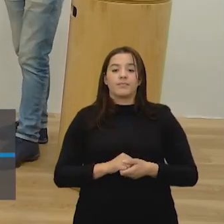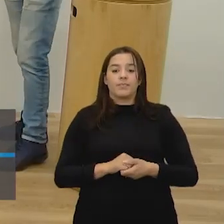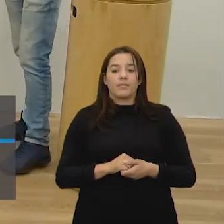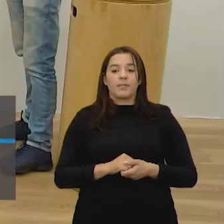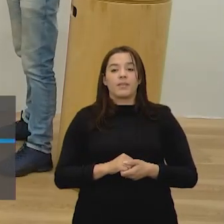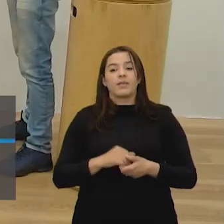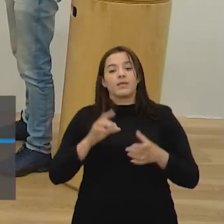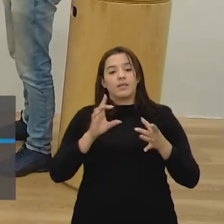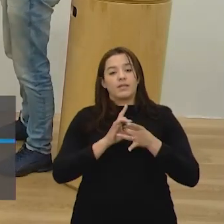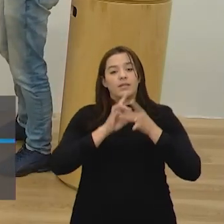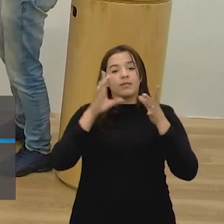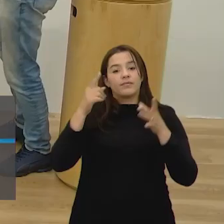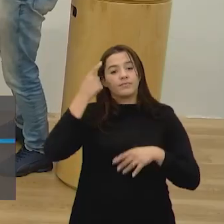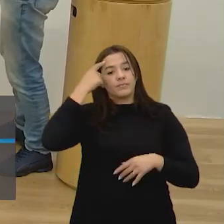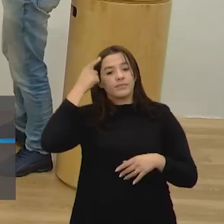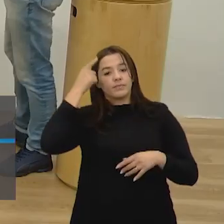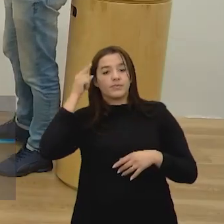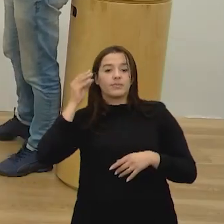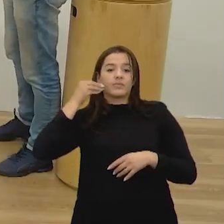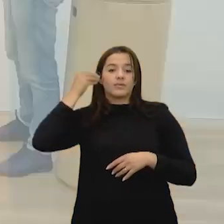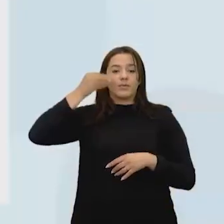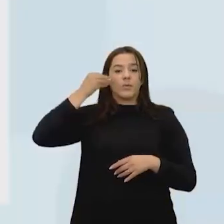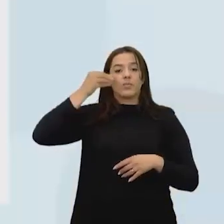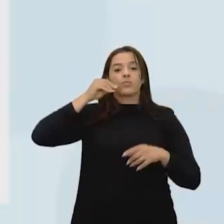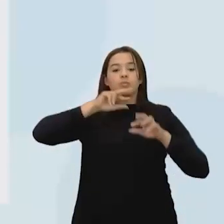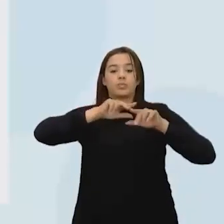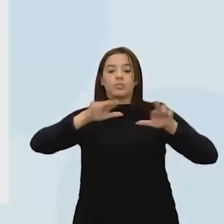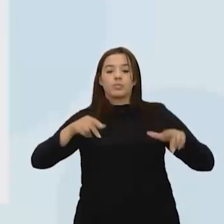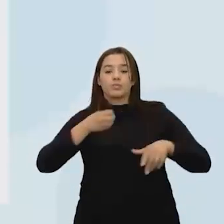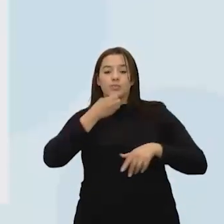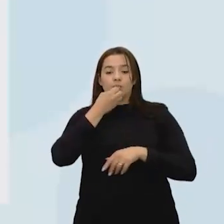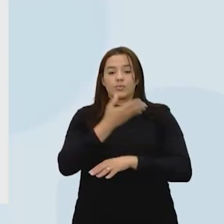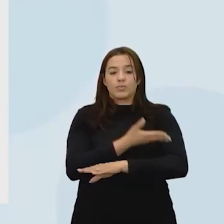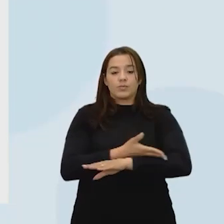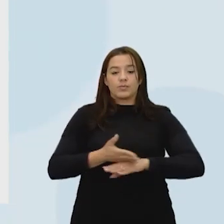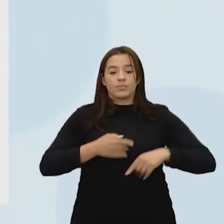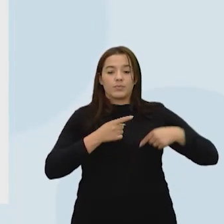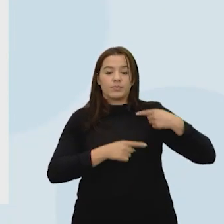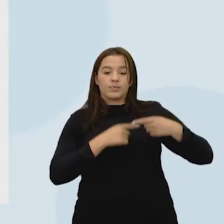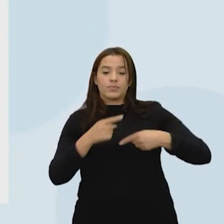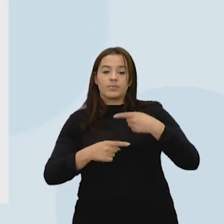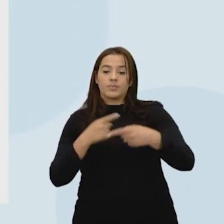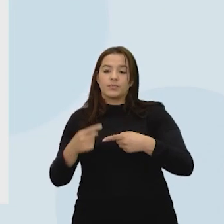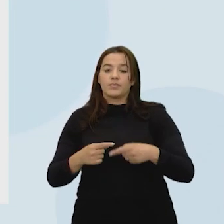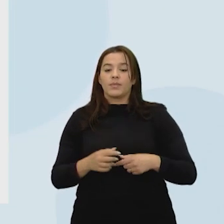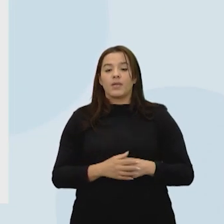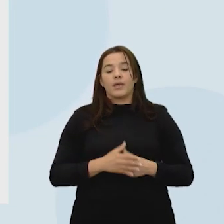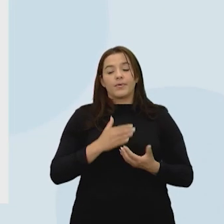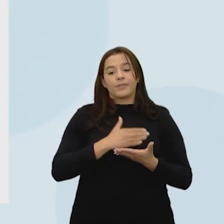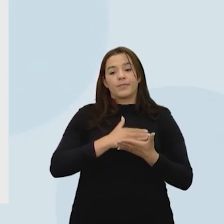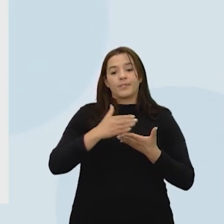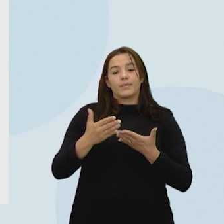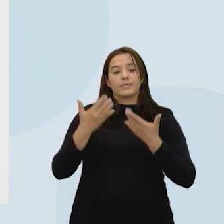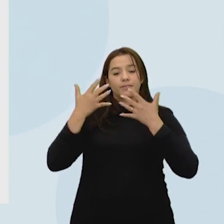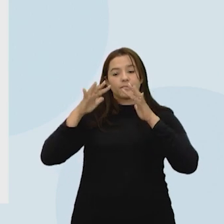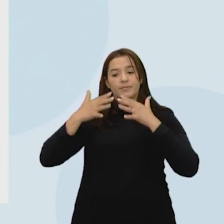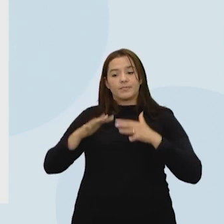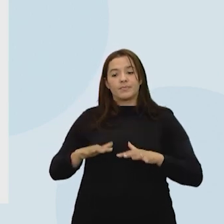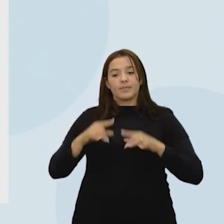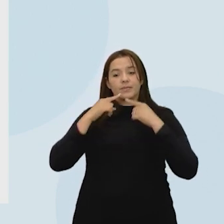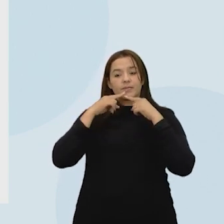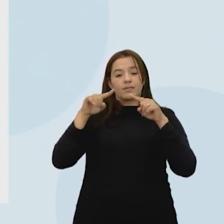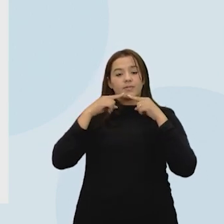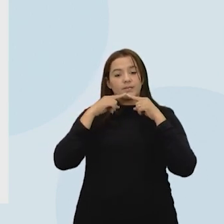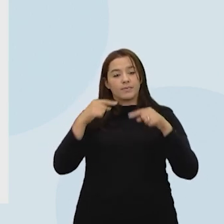Associar livres pensadores e livres artistas a violadores de bons costumes e tradições. Ou seja, eu começo a demonizar quem faz crítica a